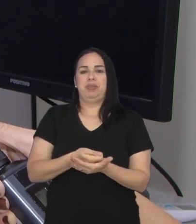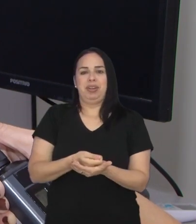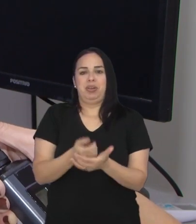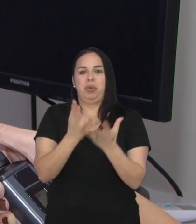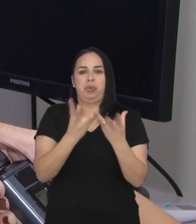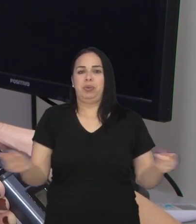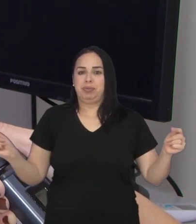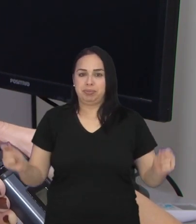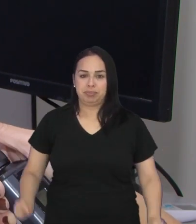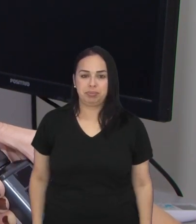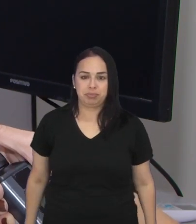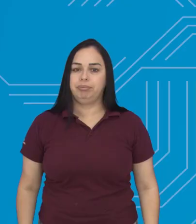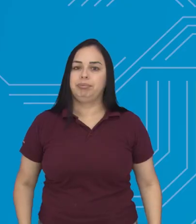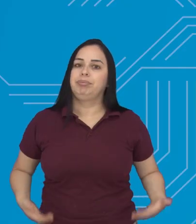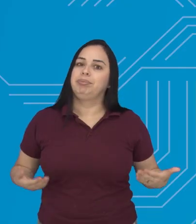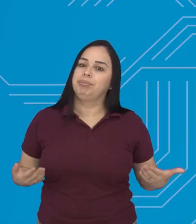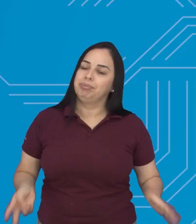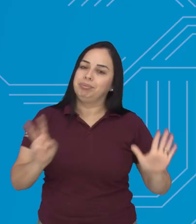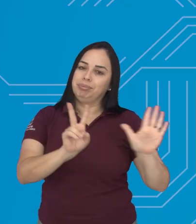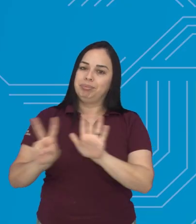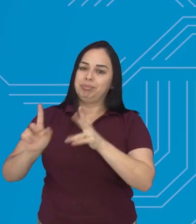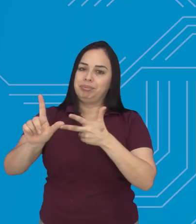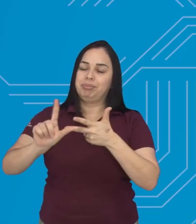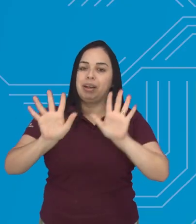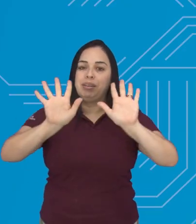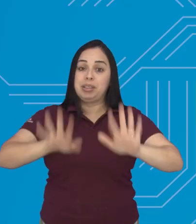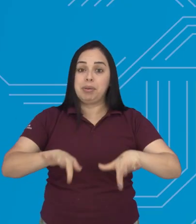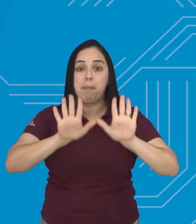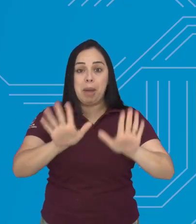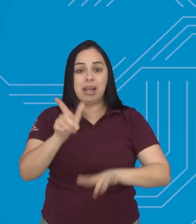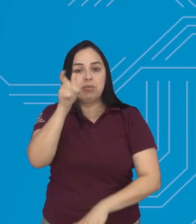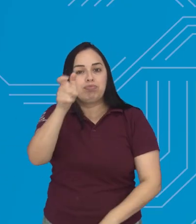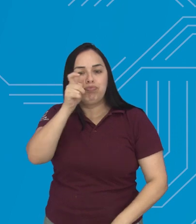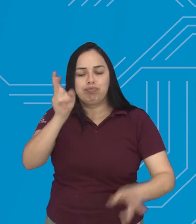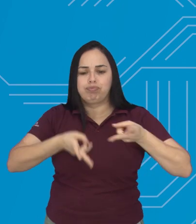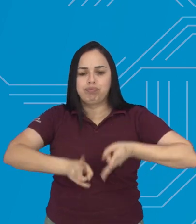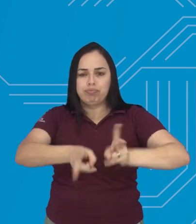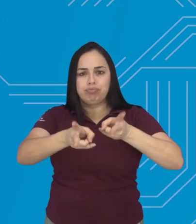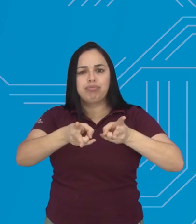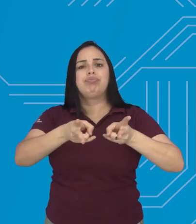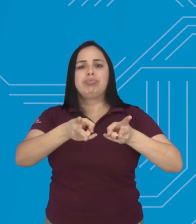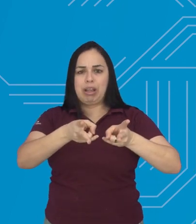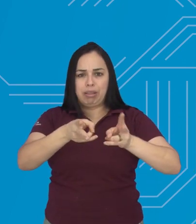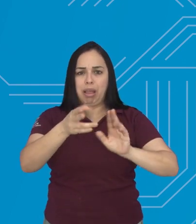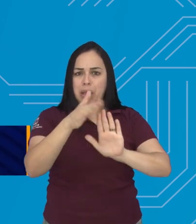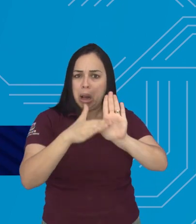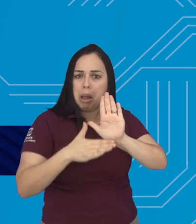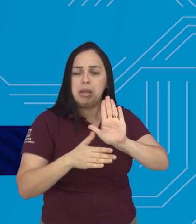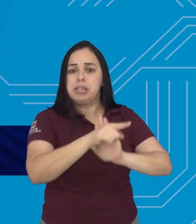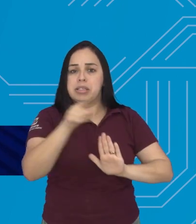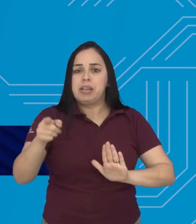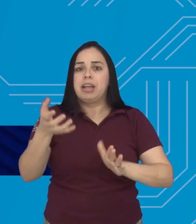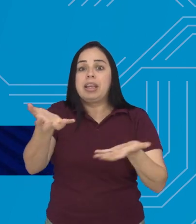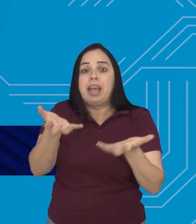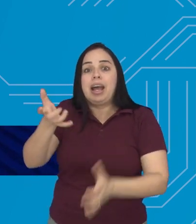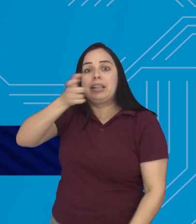de fazer com que a outra tire a própria vida ou ainda, né, faça a